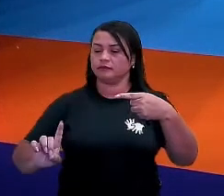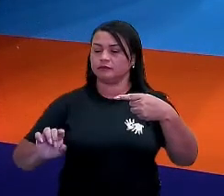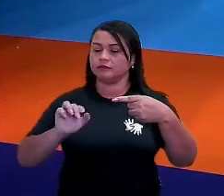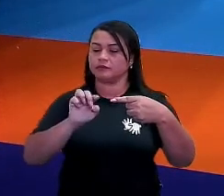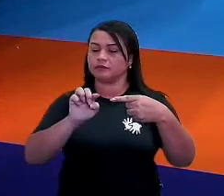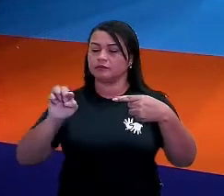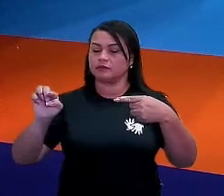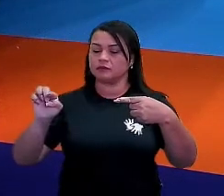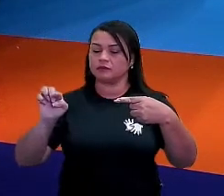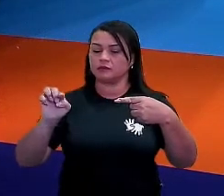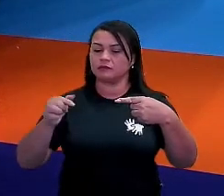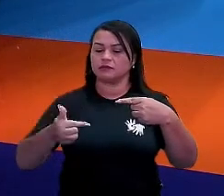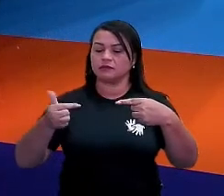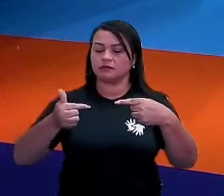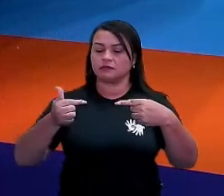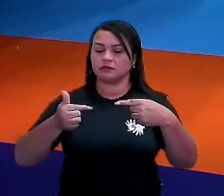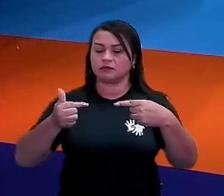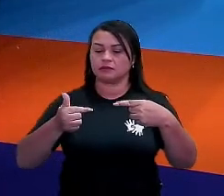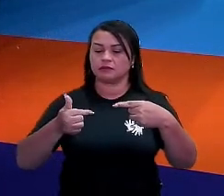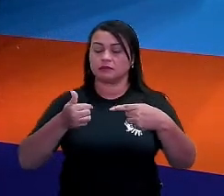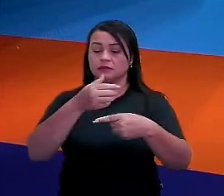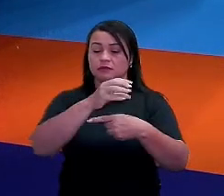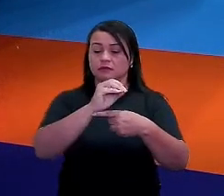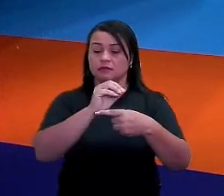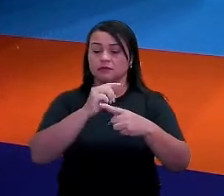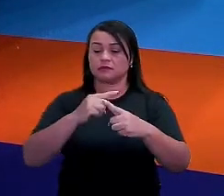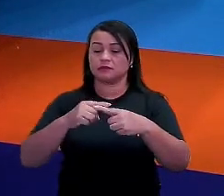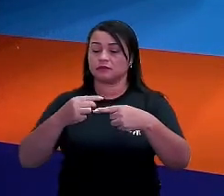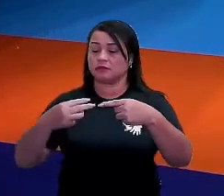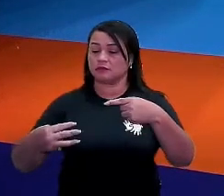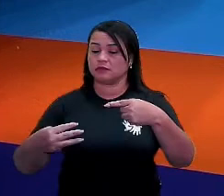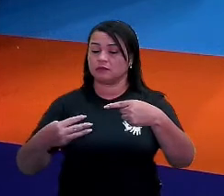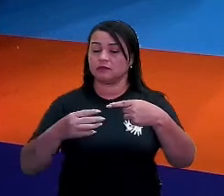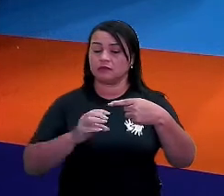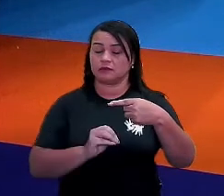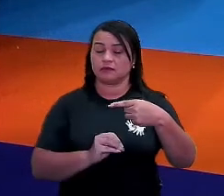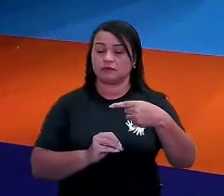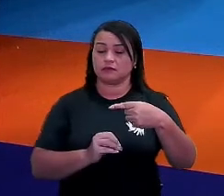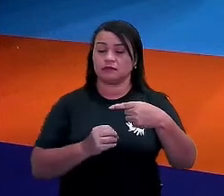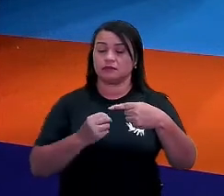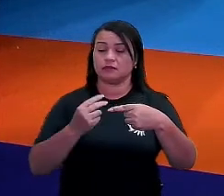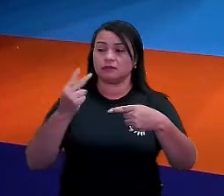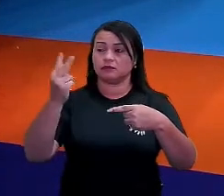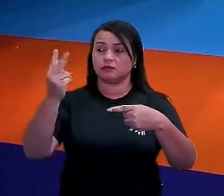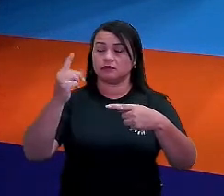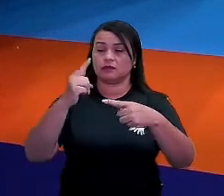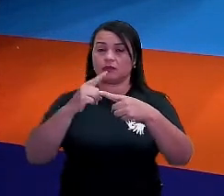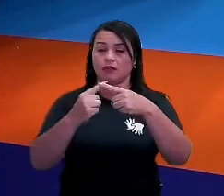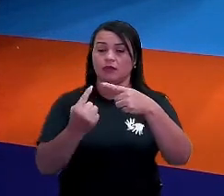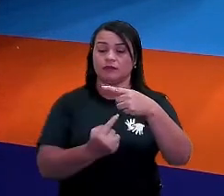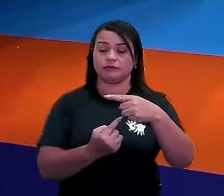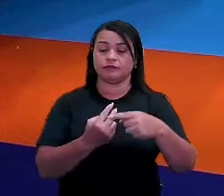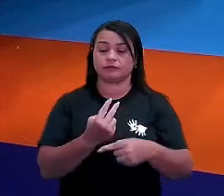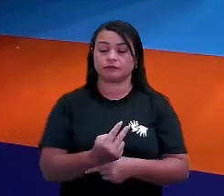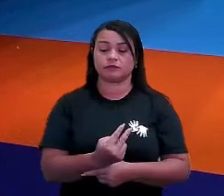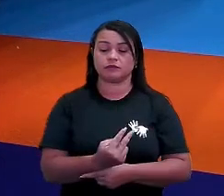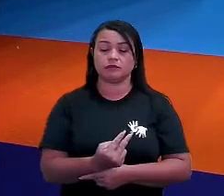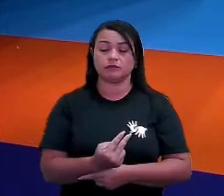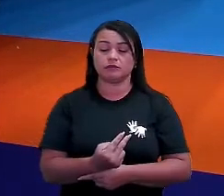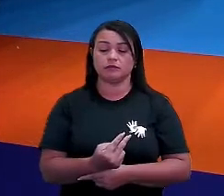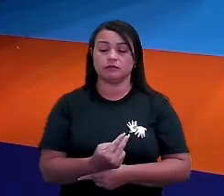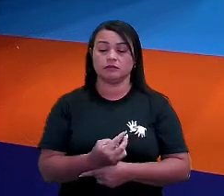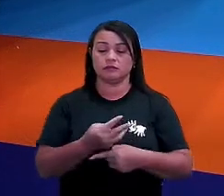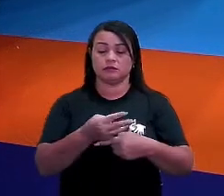multiplicando com o denominador da segunda fração. 10 vezes 3, que vai me dar 30. 2 vezes 1, que vai me dar 2.